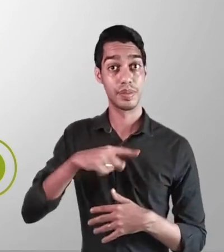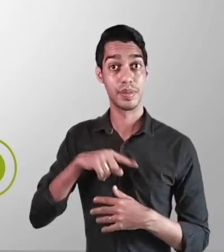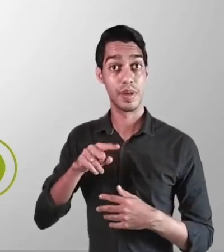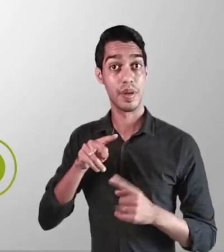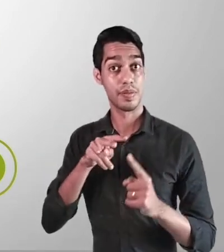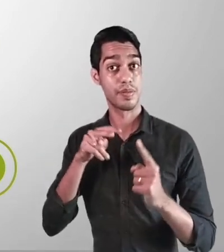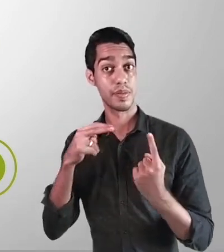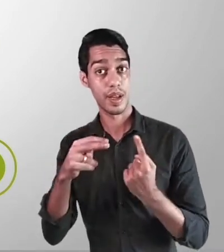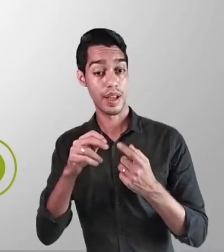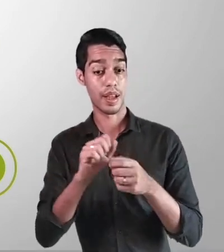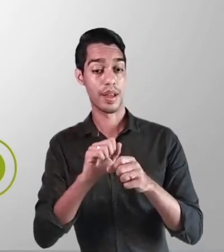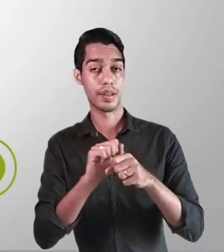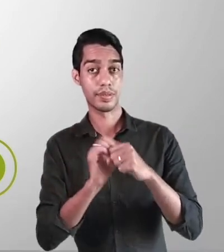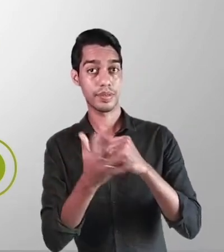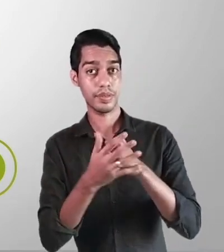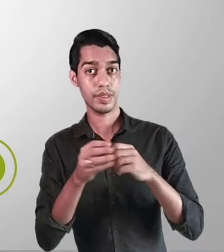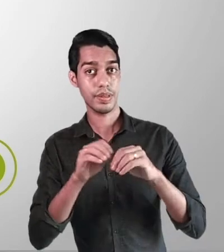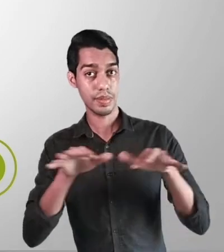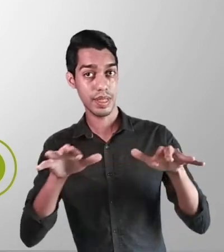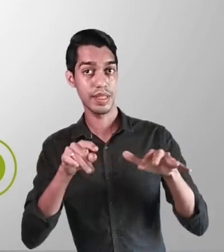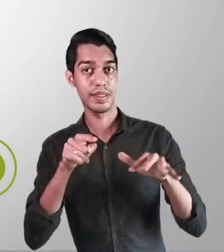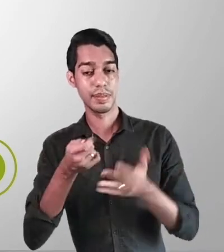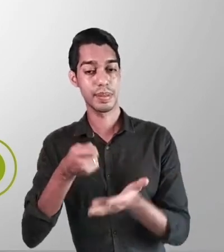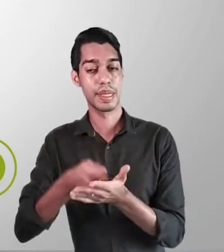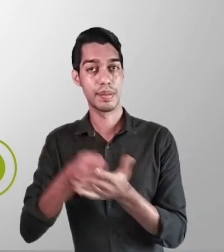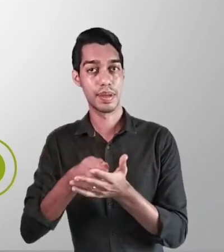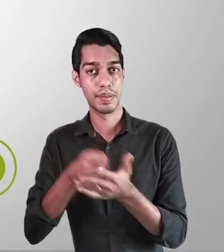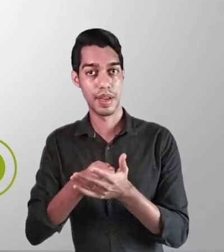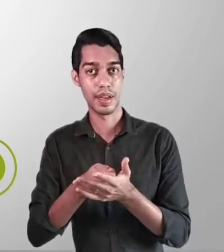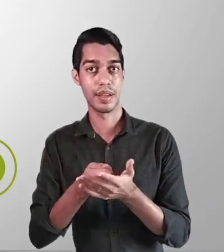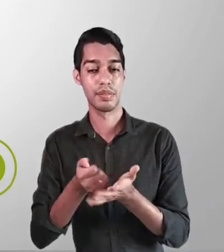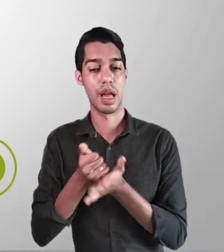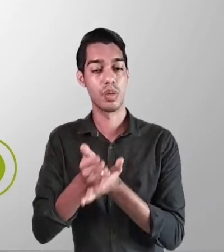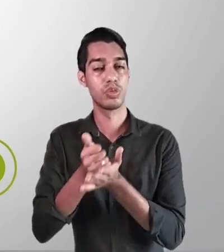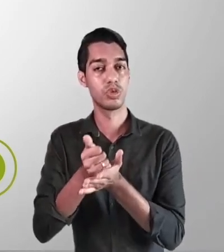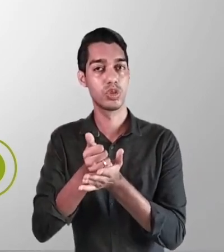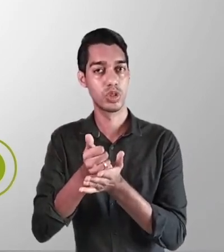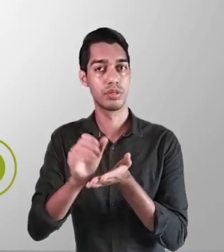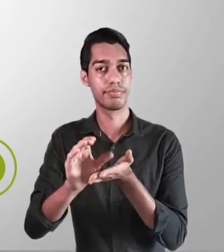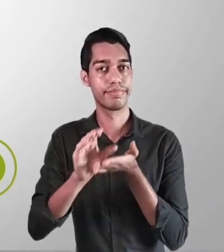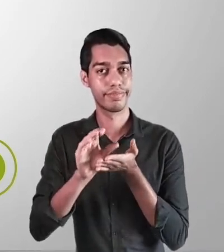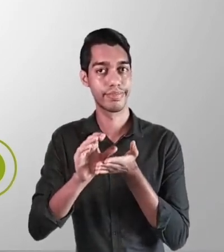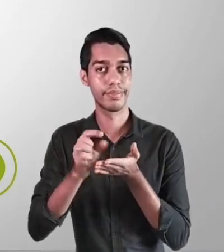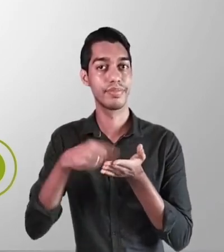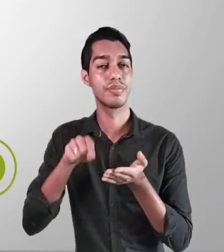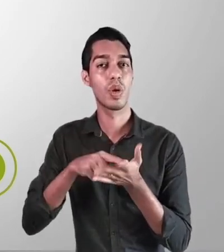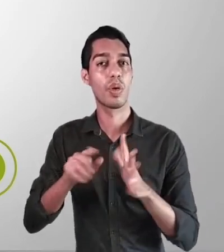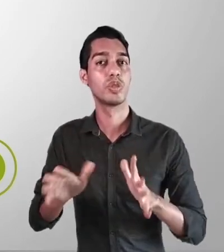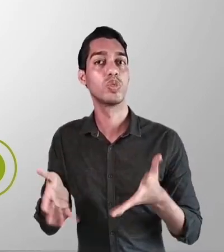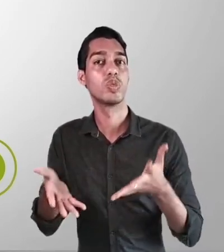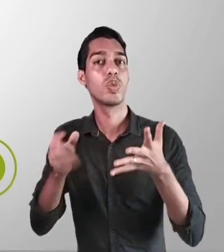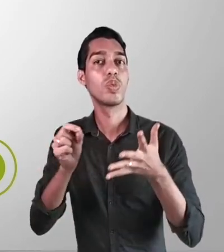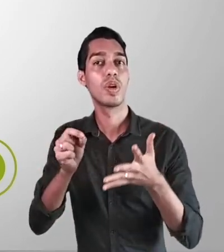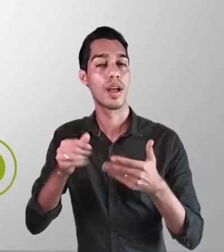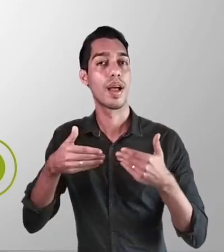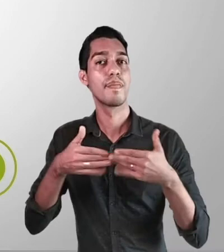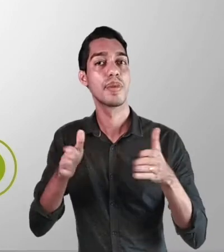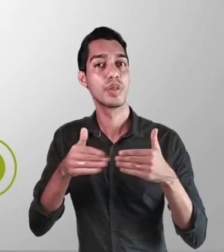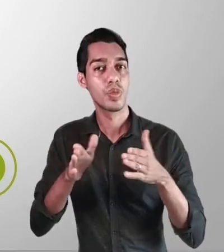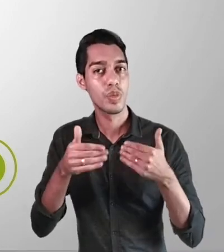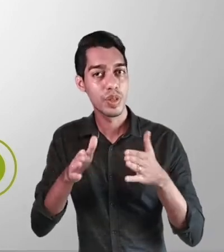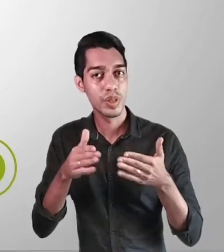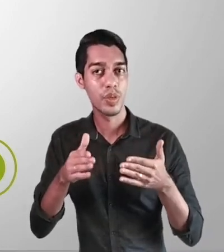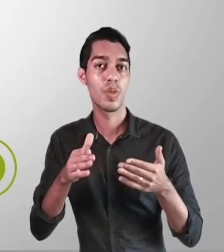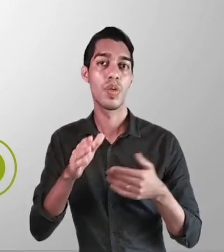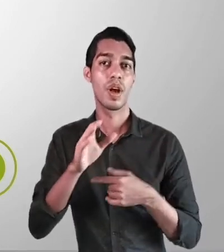com o pagamento do auxílio emergencial, isso estimulou a abertura de milhões de contas bancárias para que os